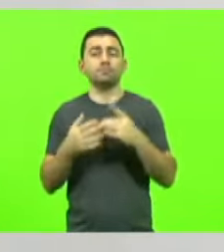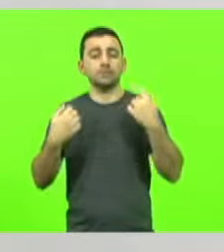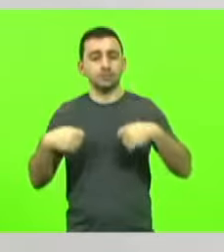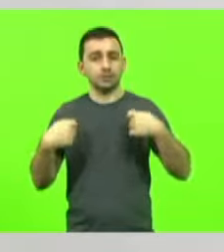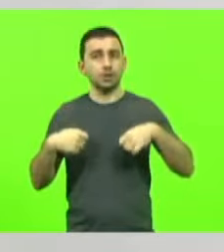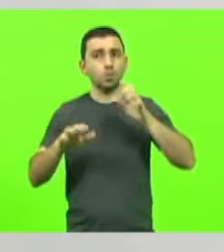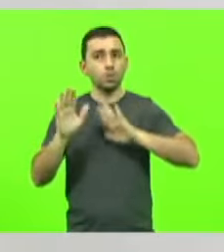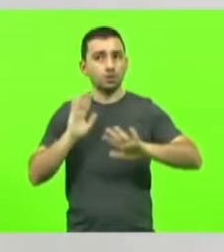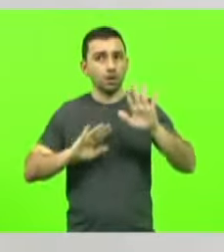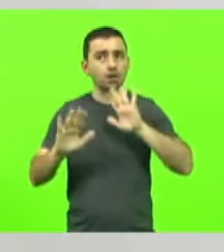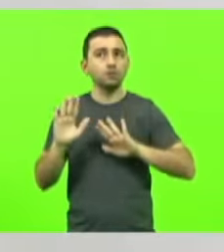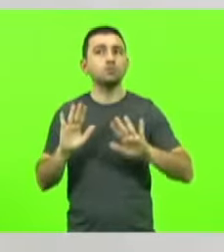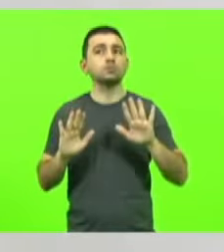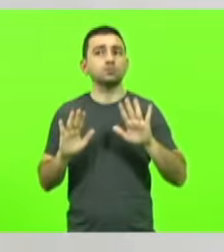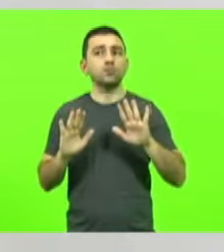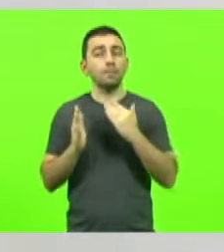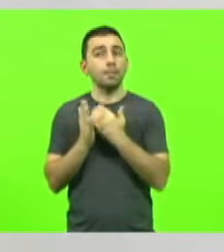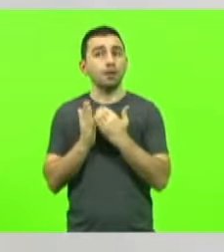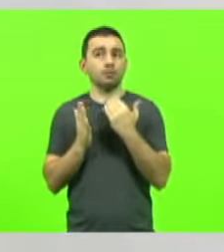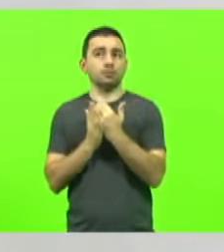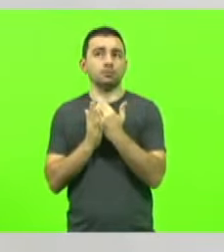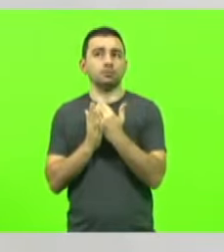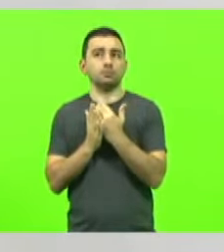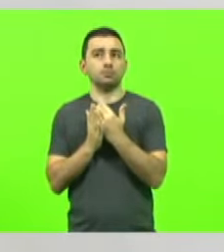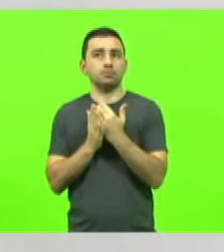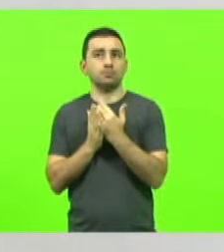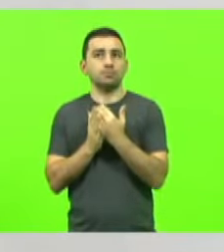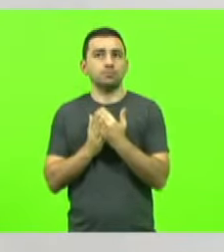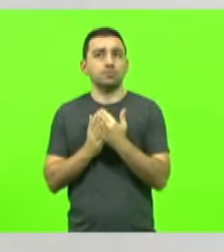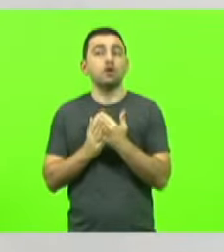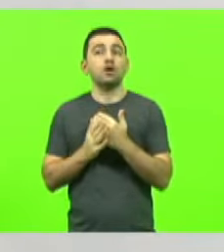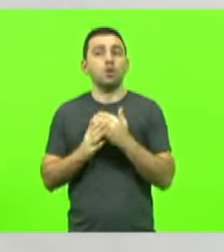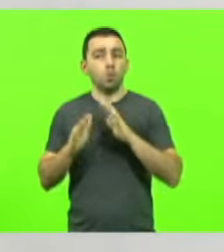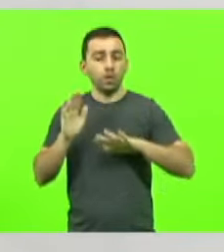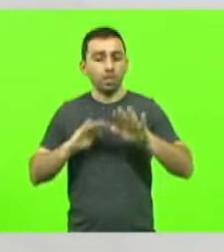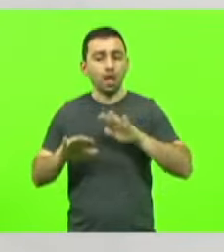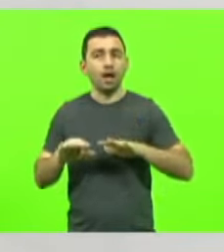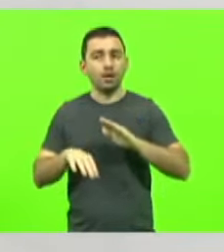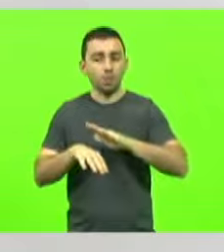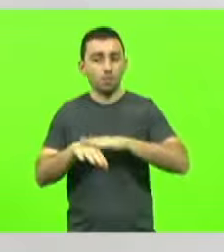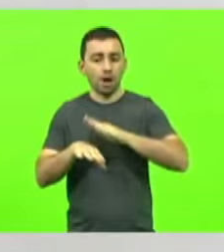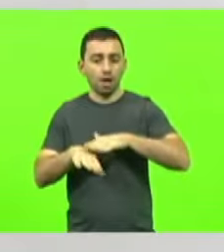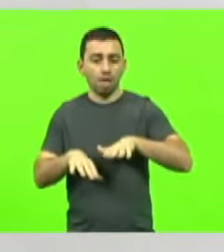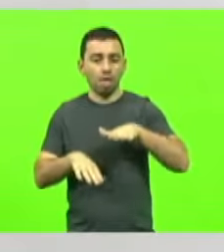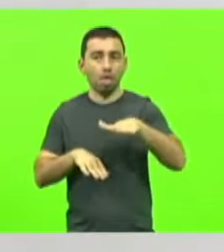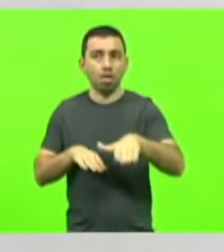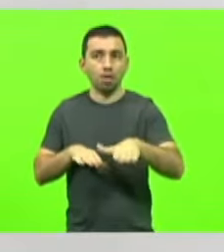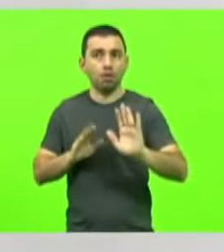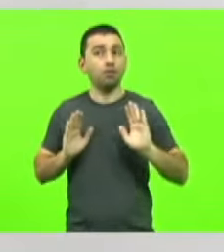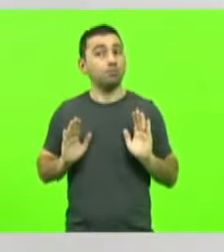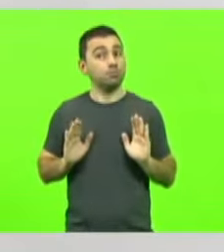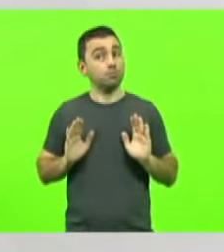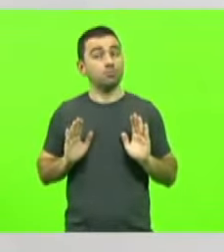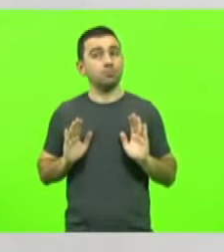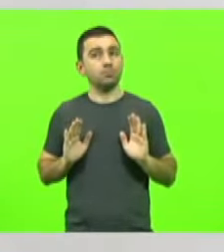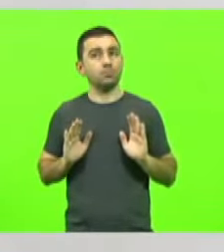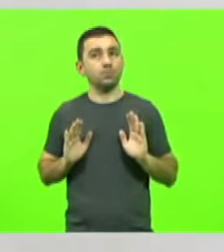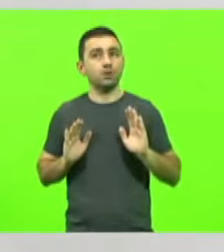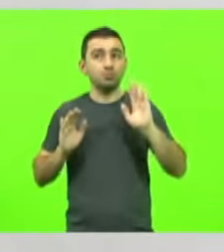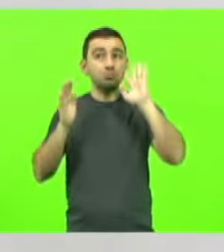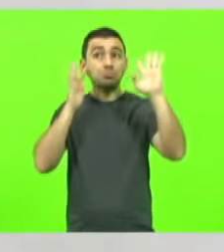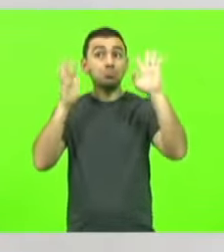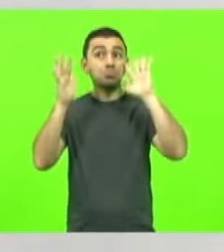cuidado, muitíssimo cuidado. Cuidado, pezinho, onde pisas. Porque, como o senhor disse, tem uma imaginação